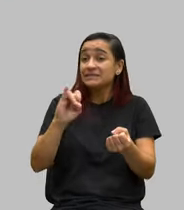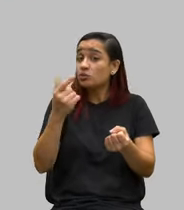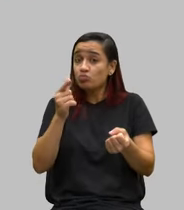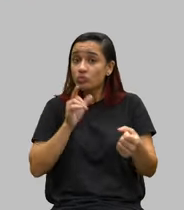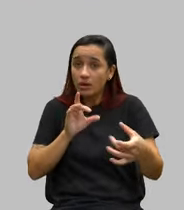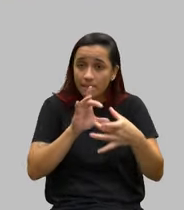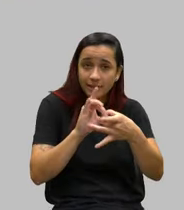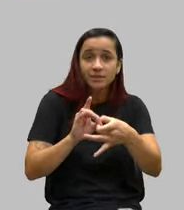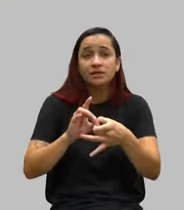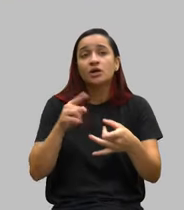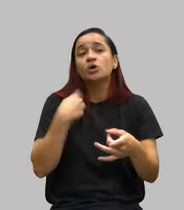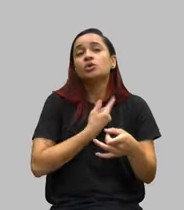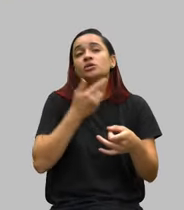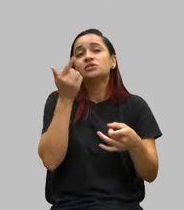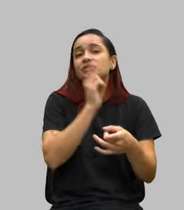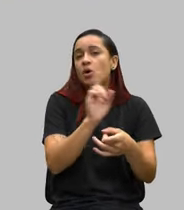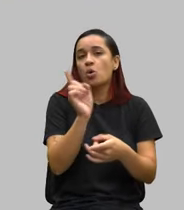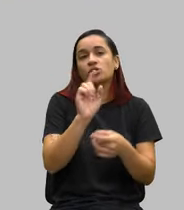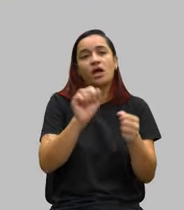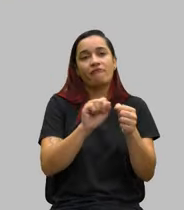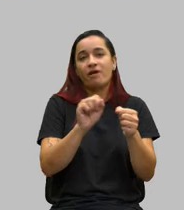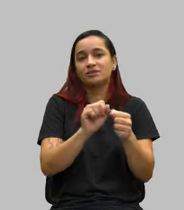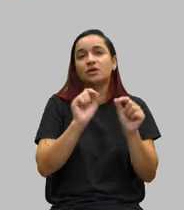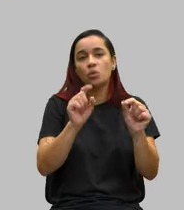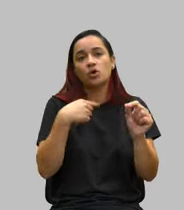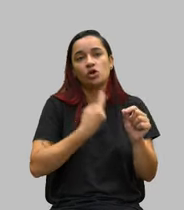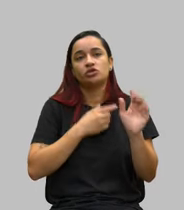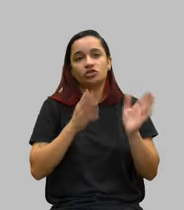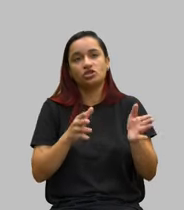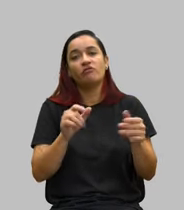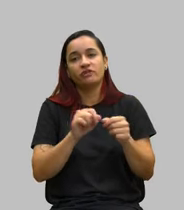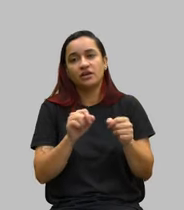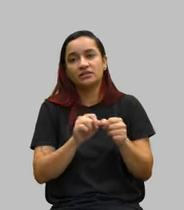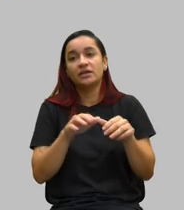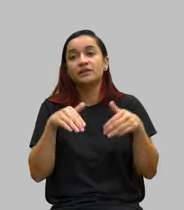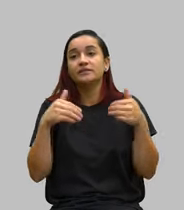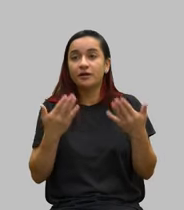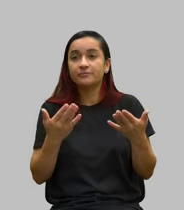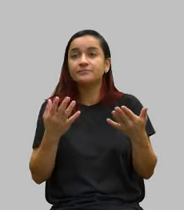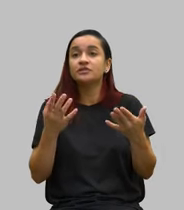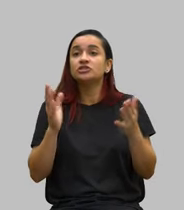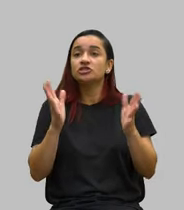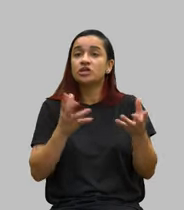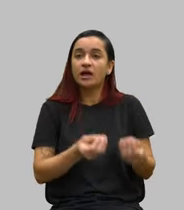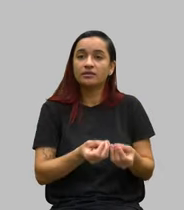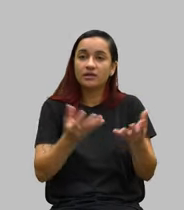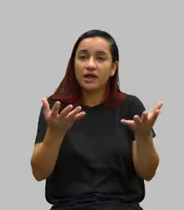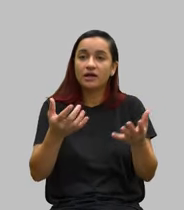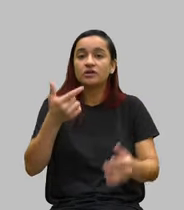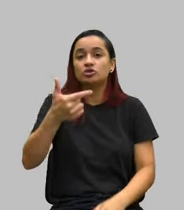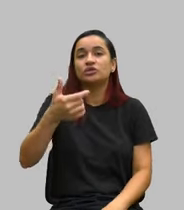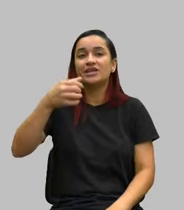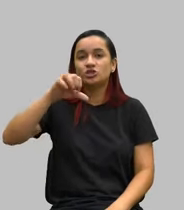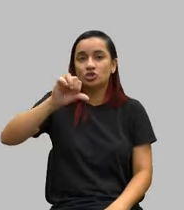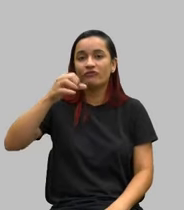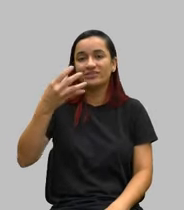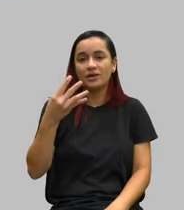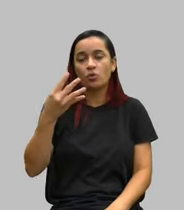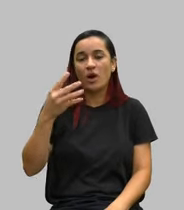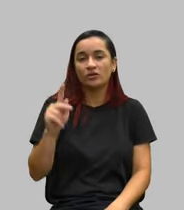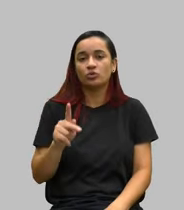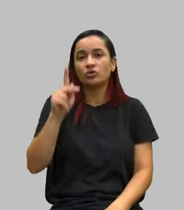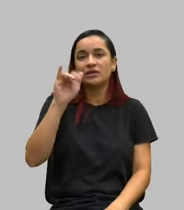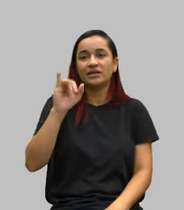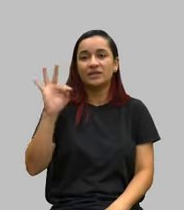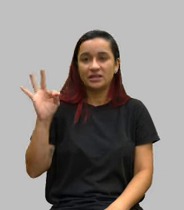fazer aquilo que nós conseguimos aquilo que nós fizemos então foram entregues 294 kits de videoconferência para